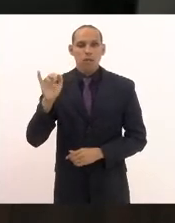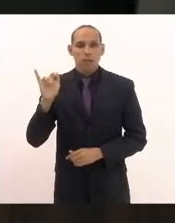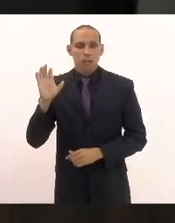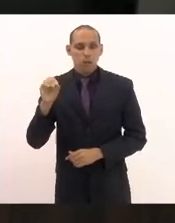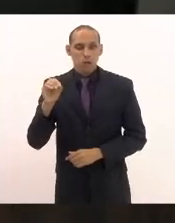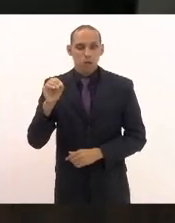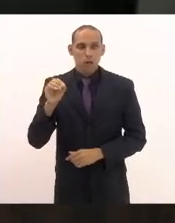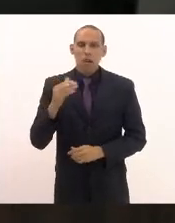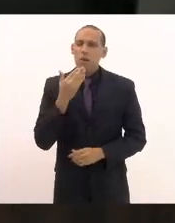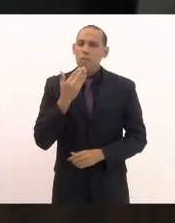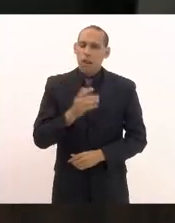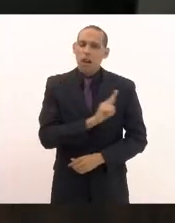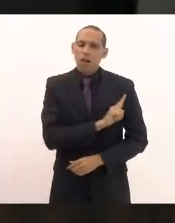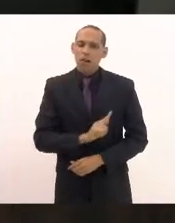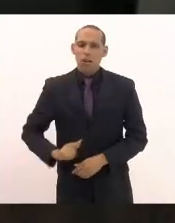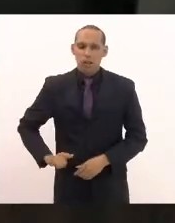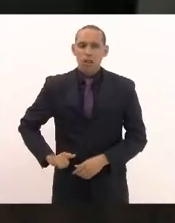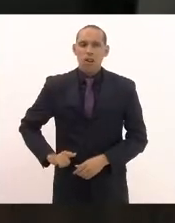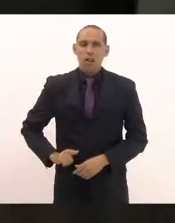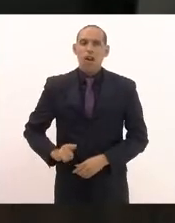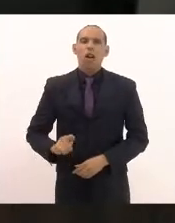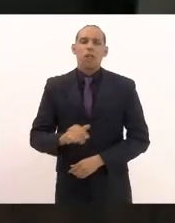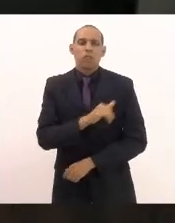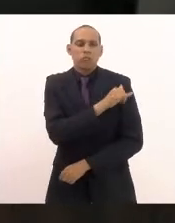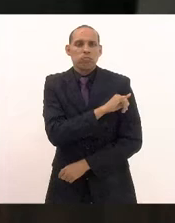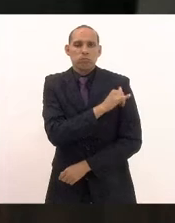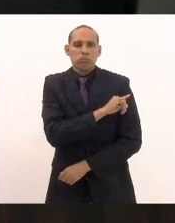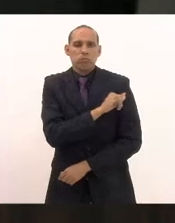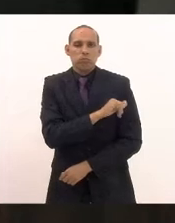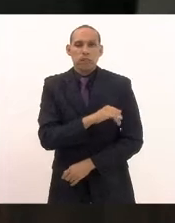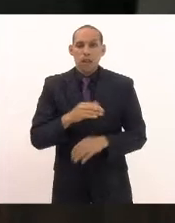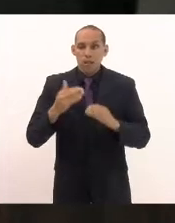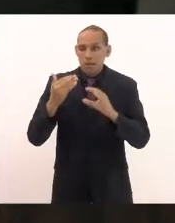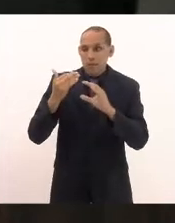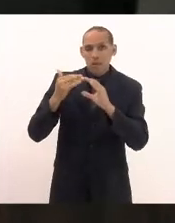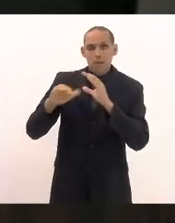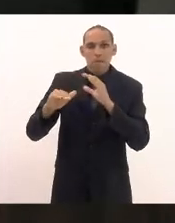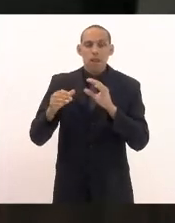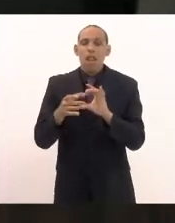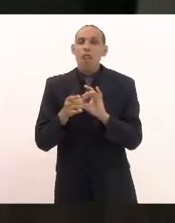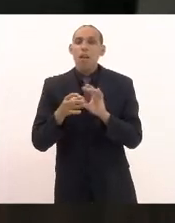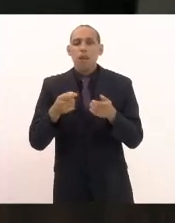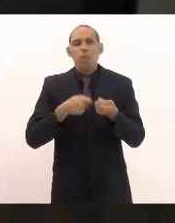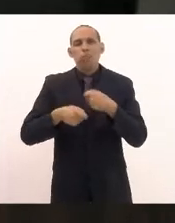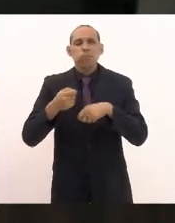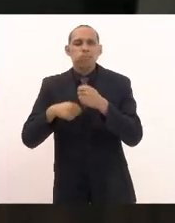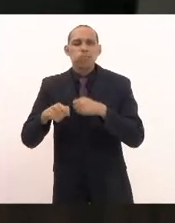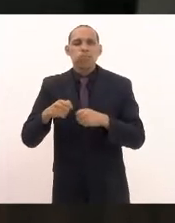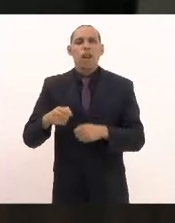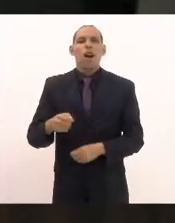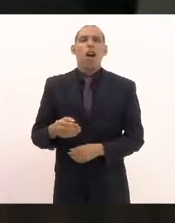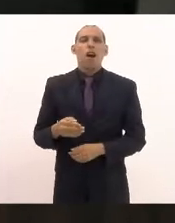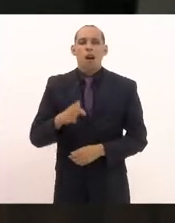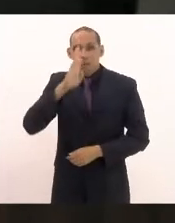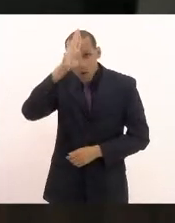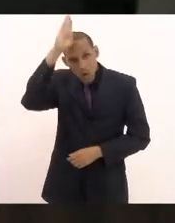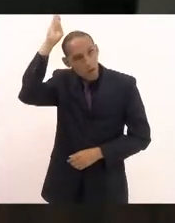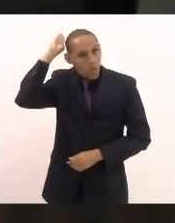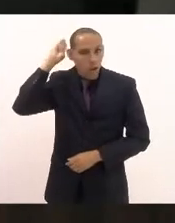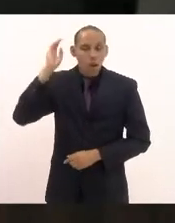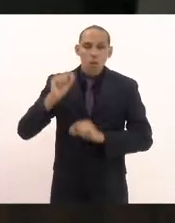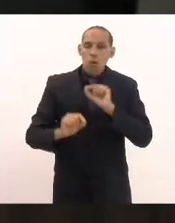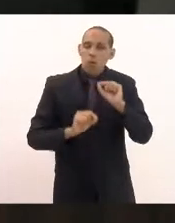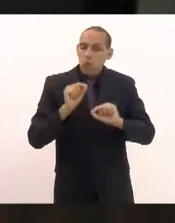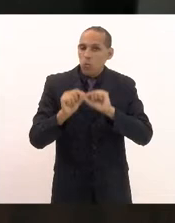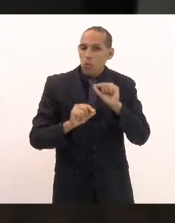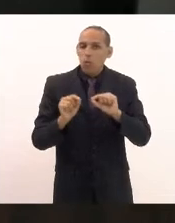senhor governador do Estado do Rio de Janeiro o envio de mensagem concedendo anistia administrativa a bombeiros militares nas condições que estabelece e